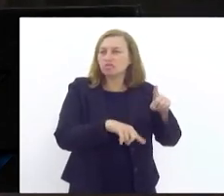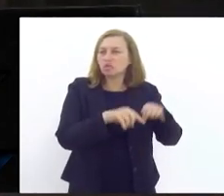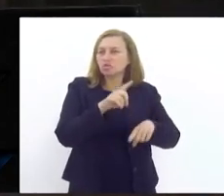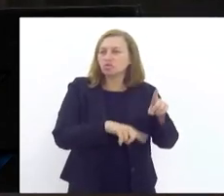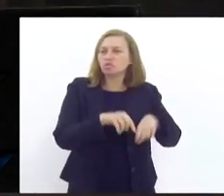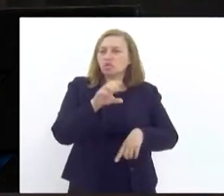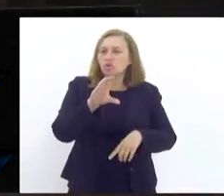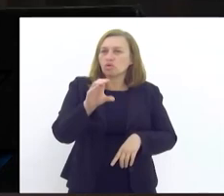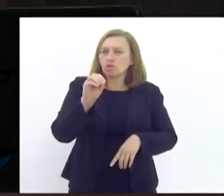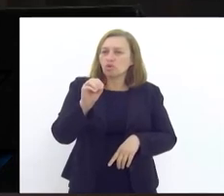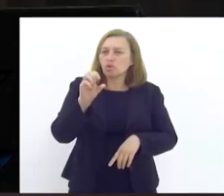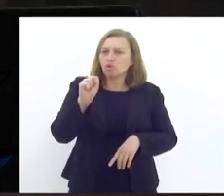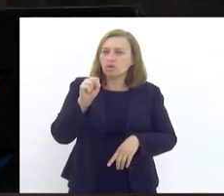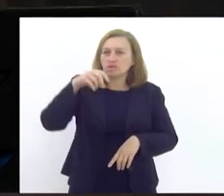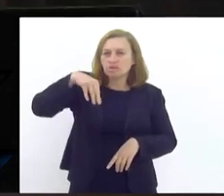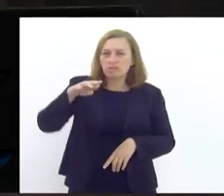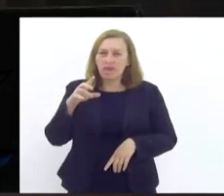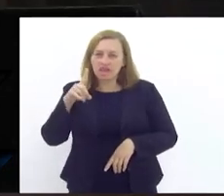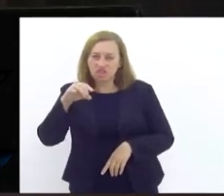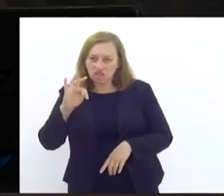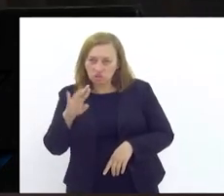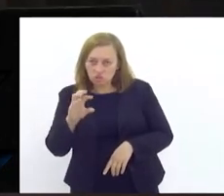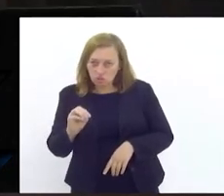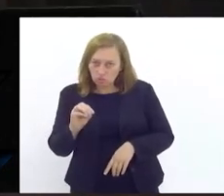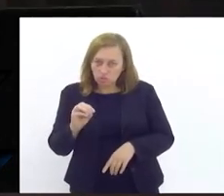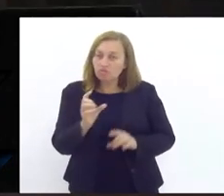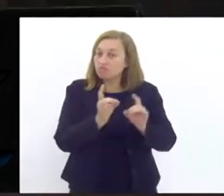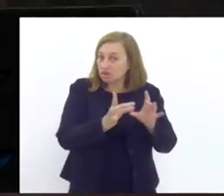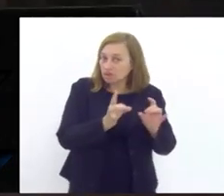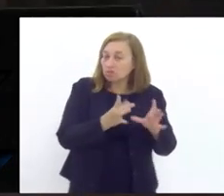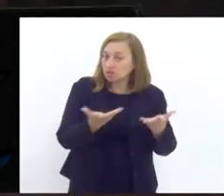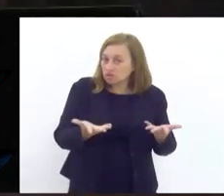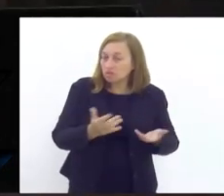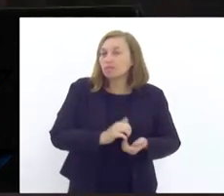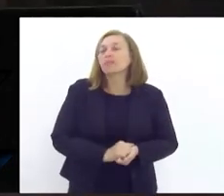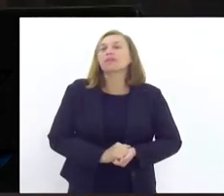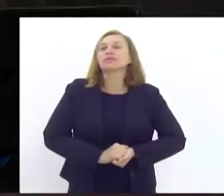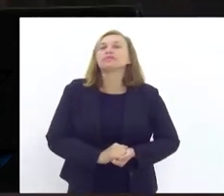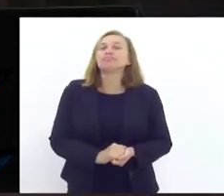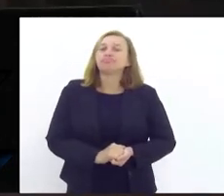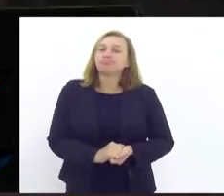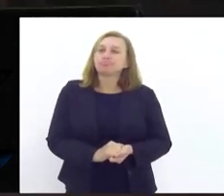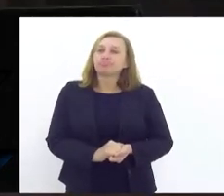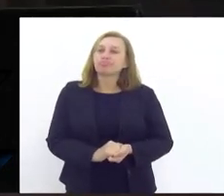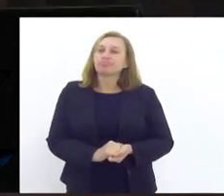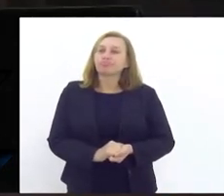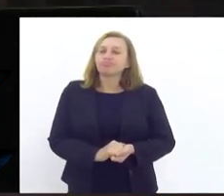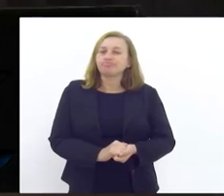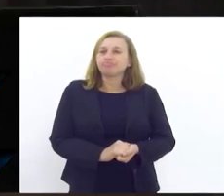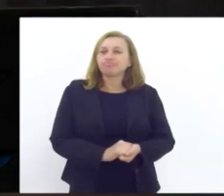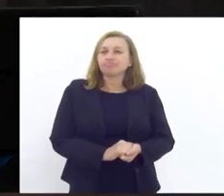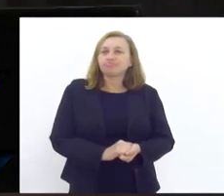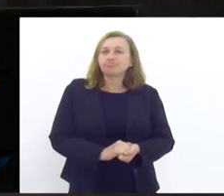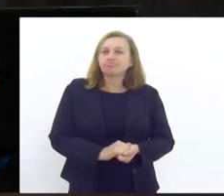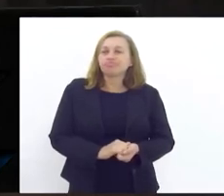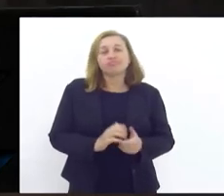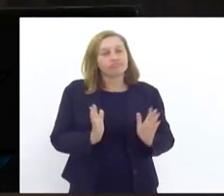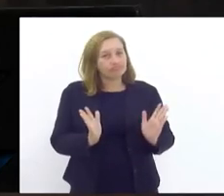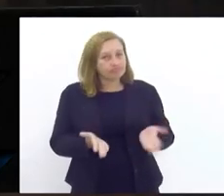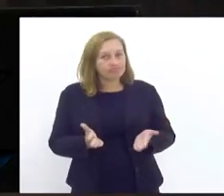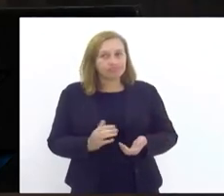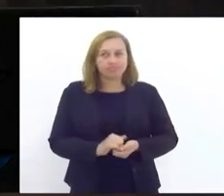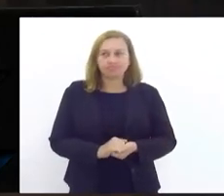e homens que vivem como Consultores como vendedores em rede de cosméticos agora